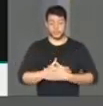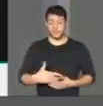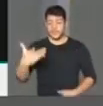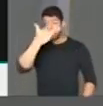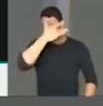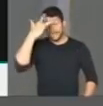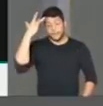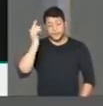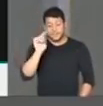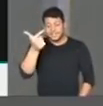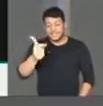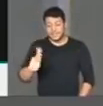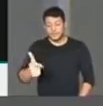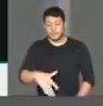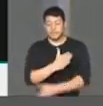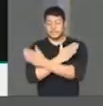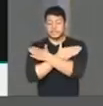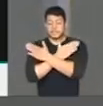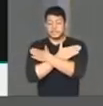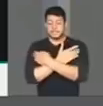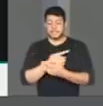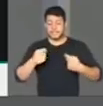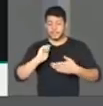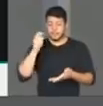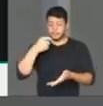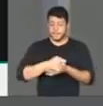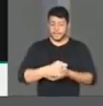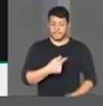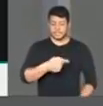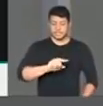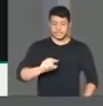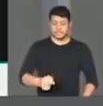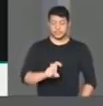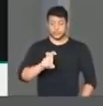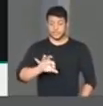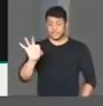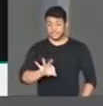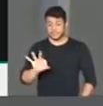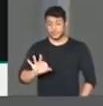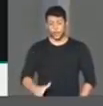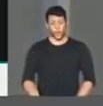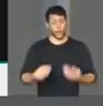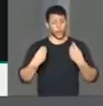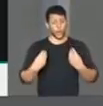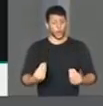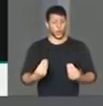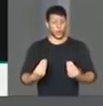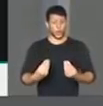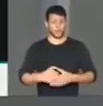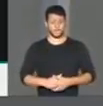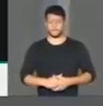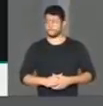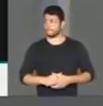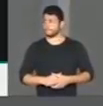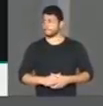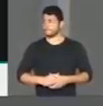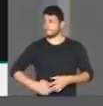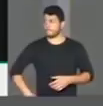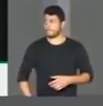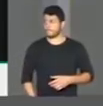ô Sola, desempregado tem que pagar imposto 7,5%. É o imposto da miséria, ao invés de criar imposto para os